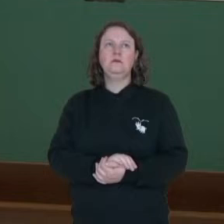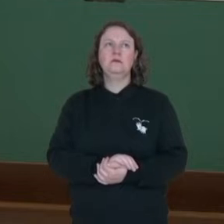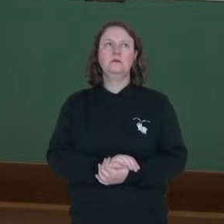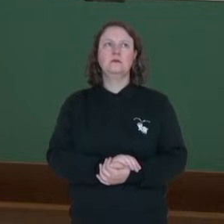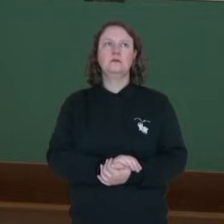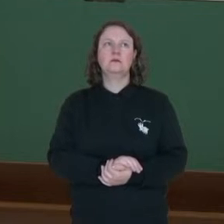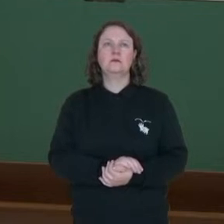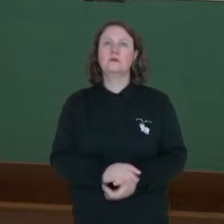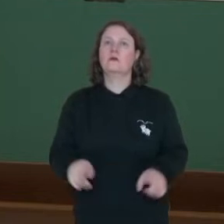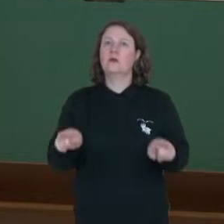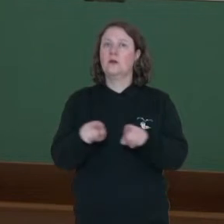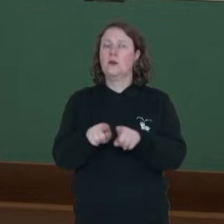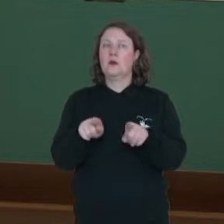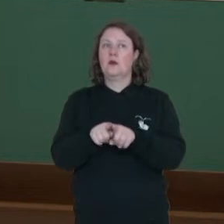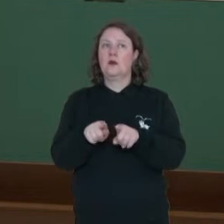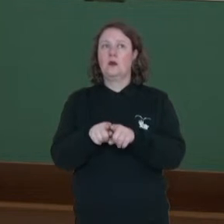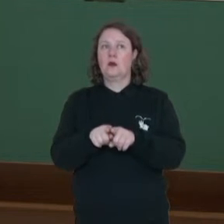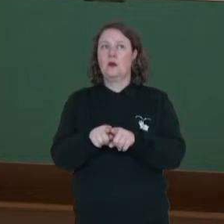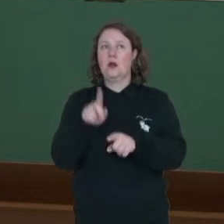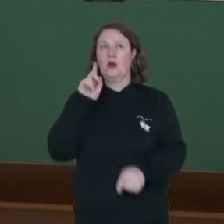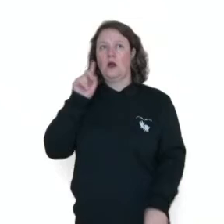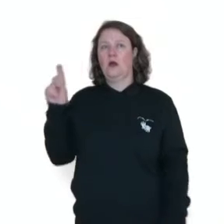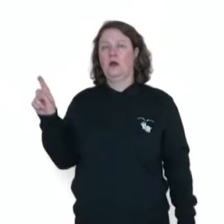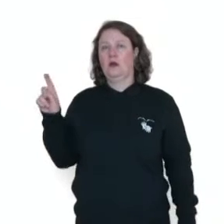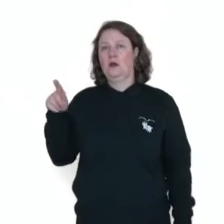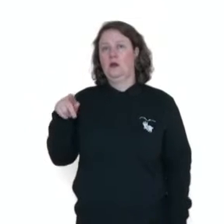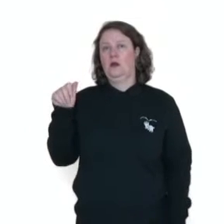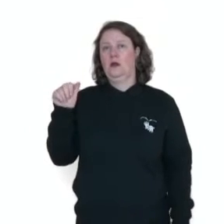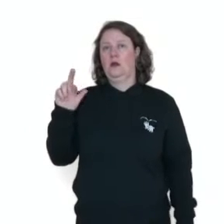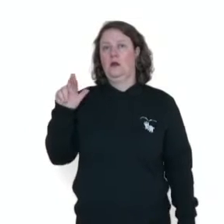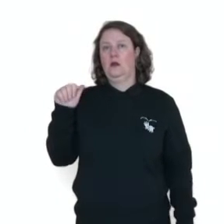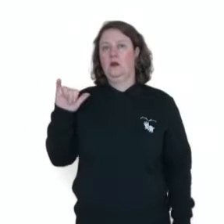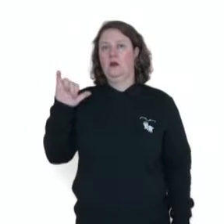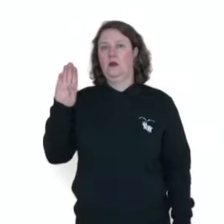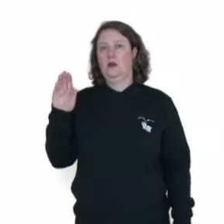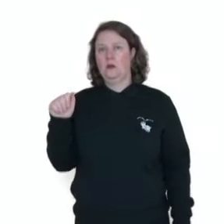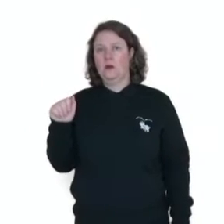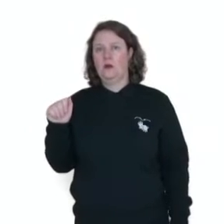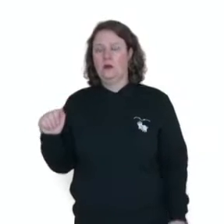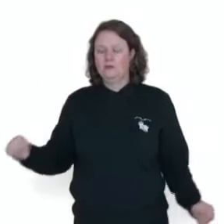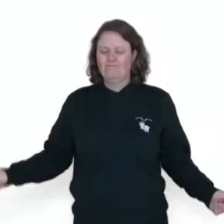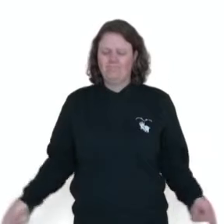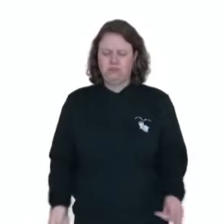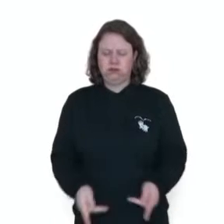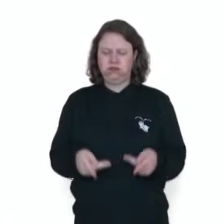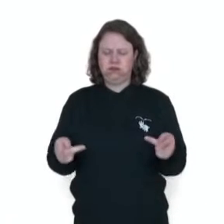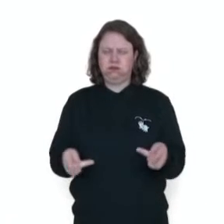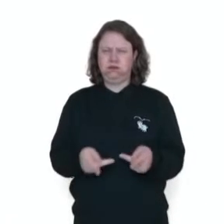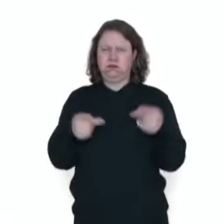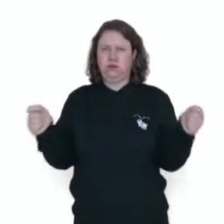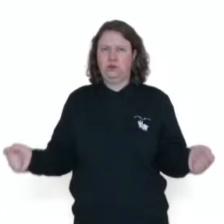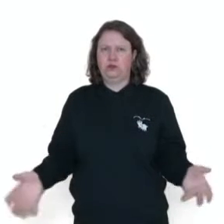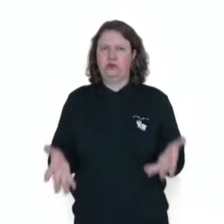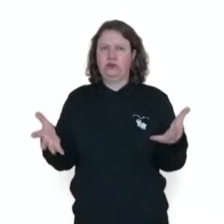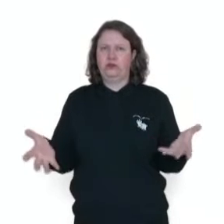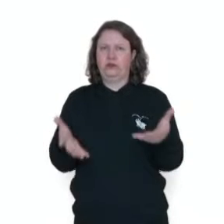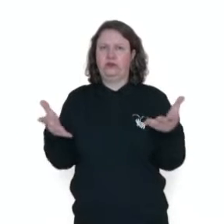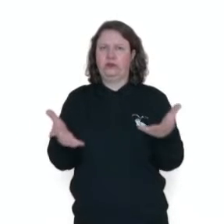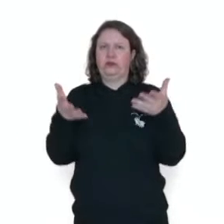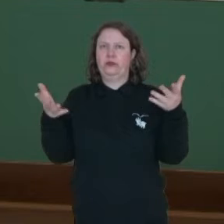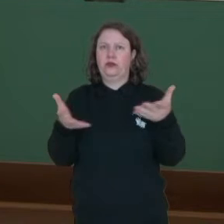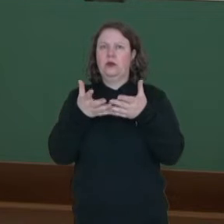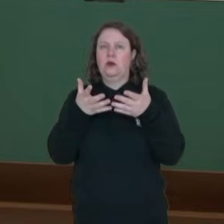E no Vale do Paraíba, a agricultura do café se desenvolveu de forma próspera, né? Seguindo um modelo baseado no sistema